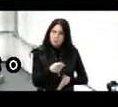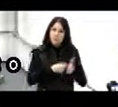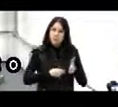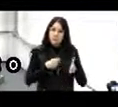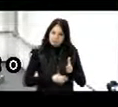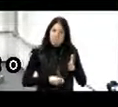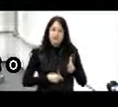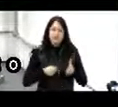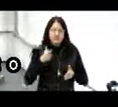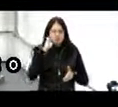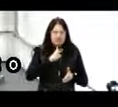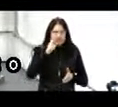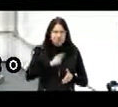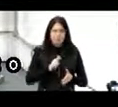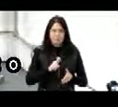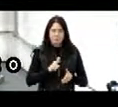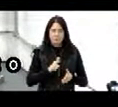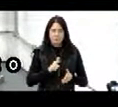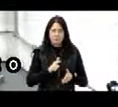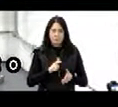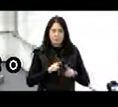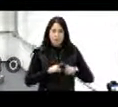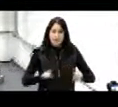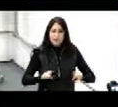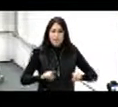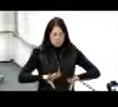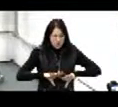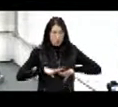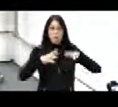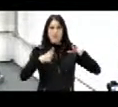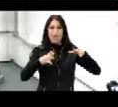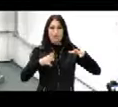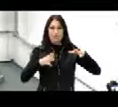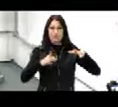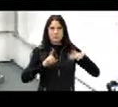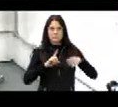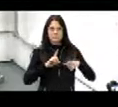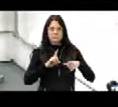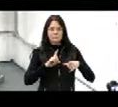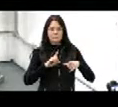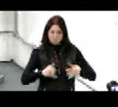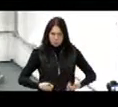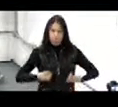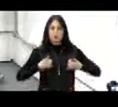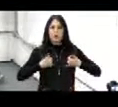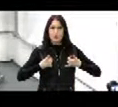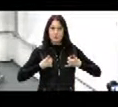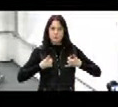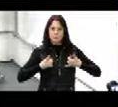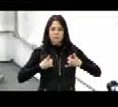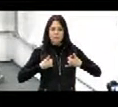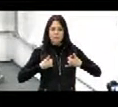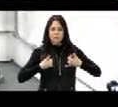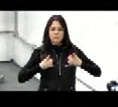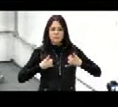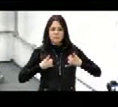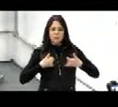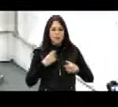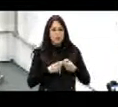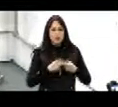com coragem e enfrentem. Né? Não peçam mais ajuda para os seus filhos. Eles não precisam mais de ajudas. Eles